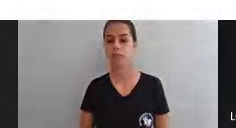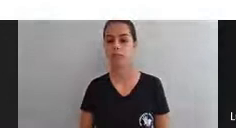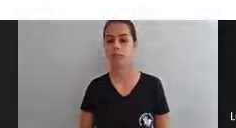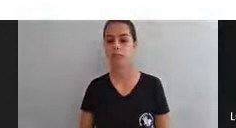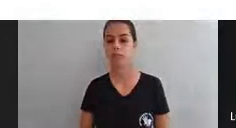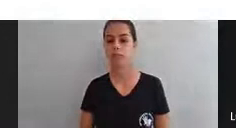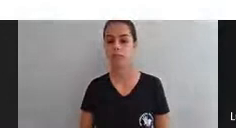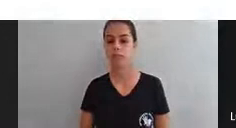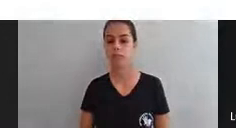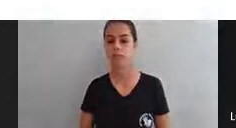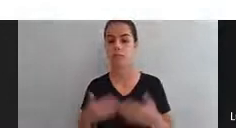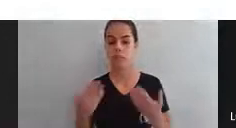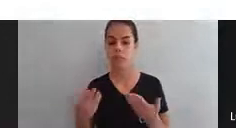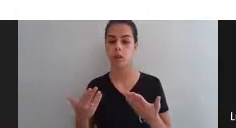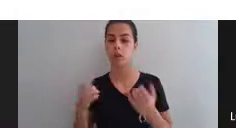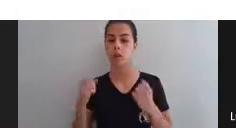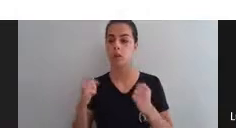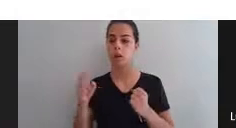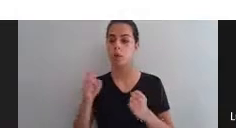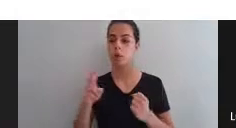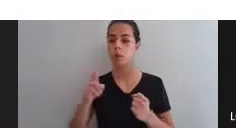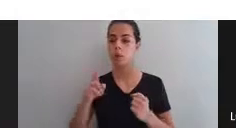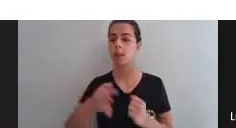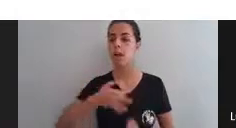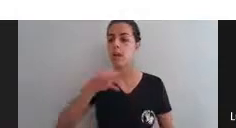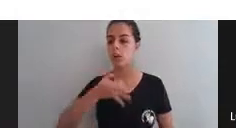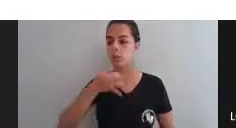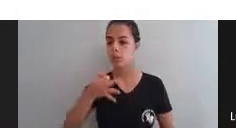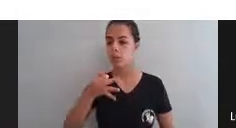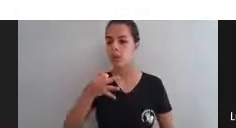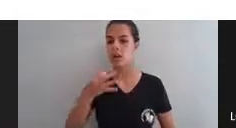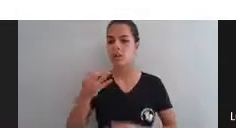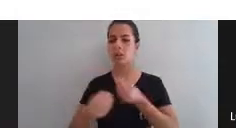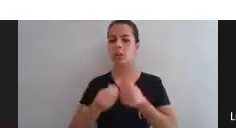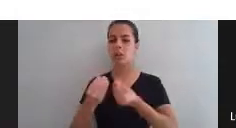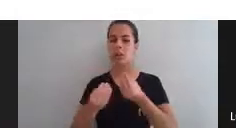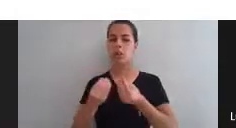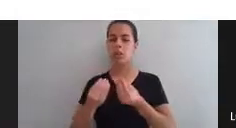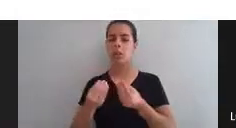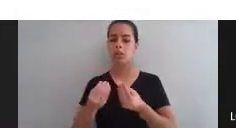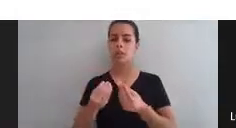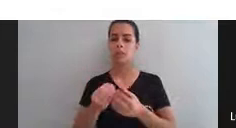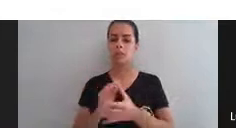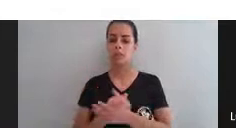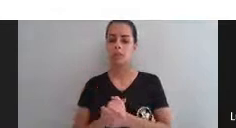visto que a gente pode usar os argumentos de uma forma para